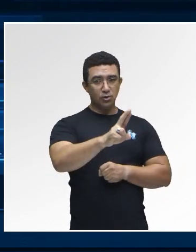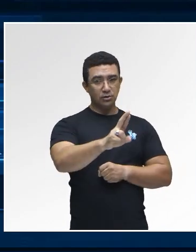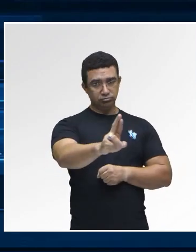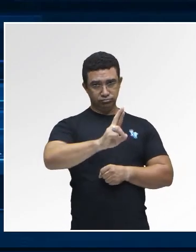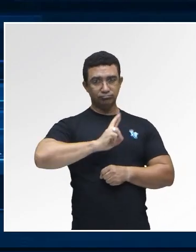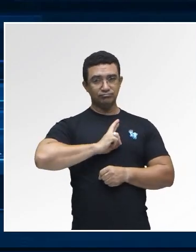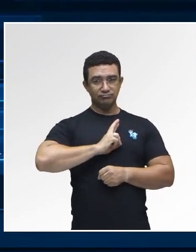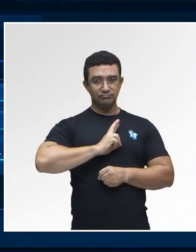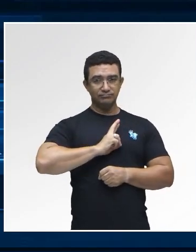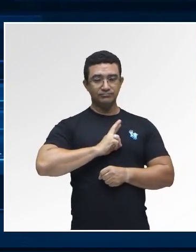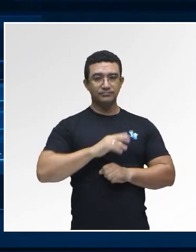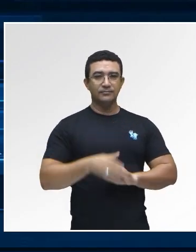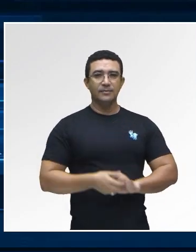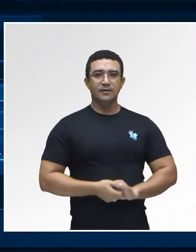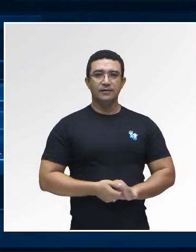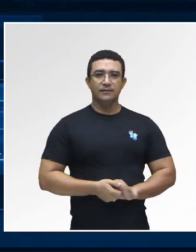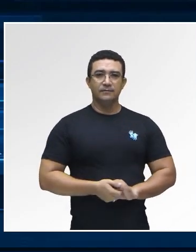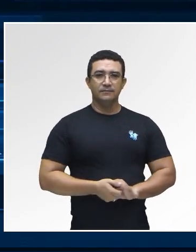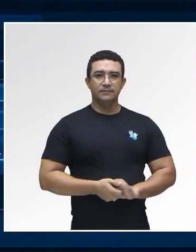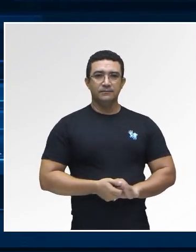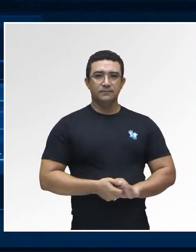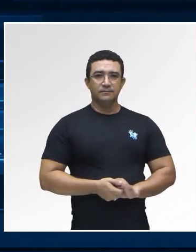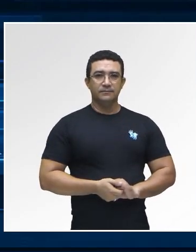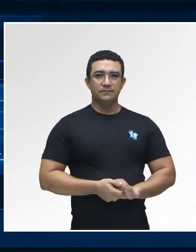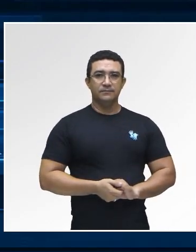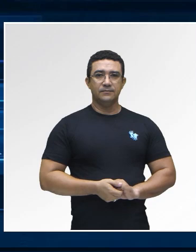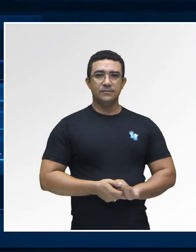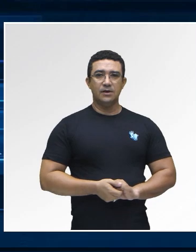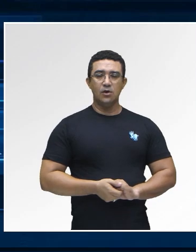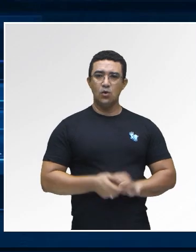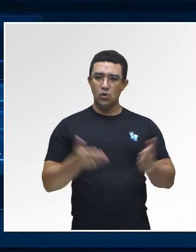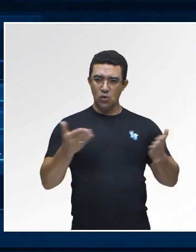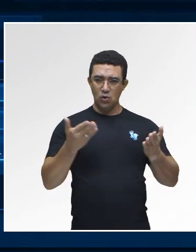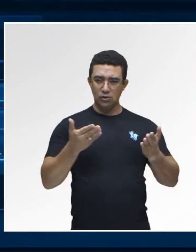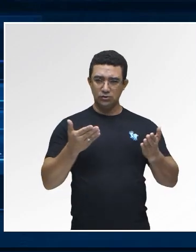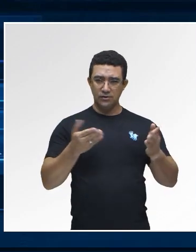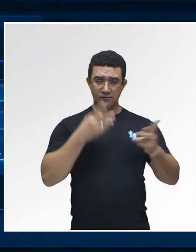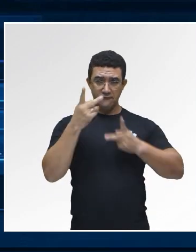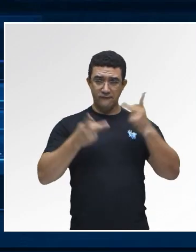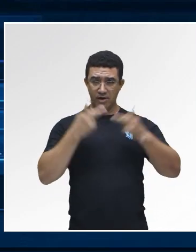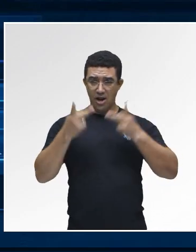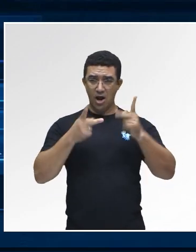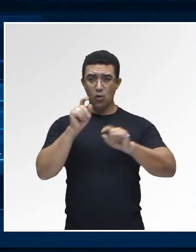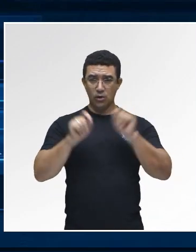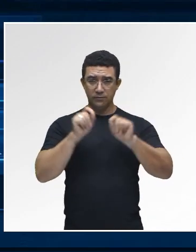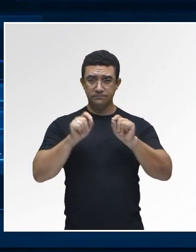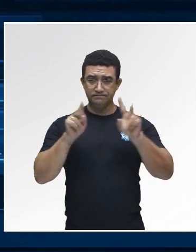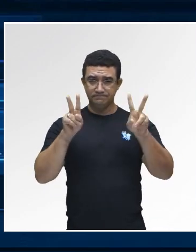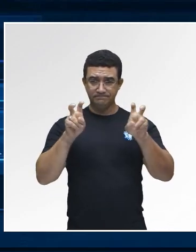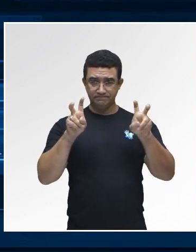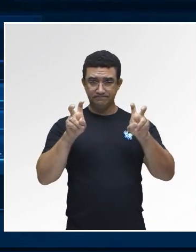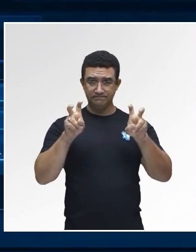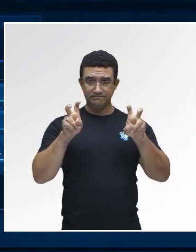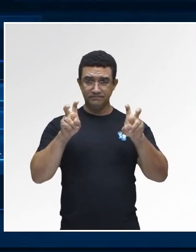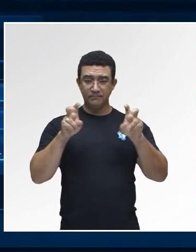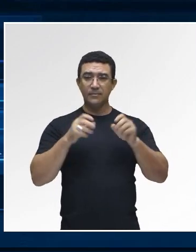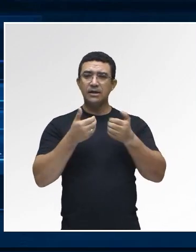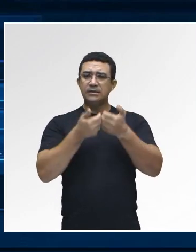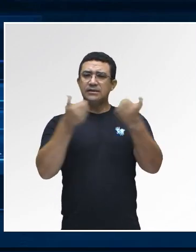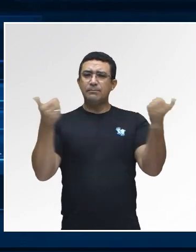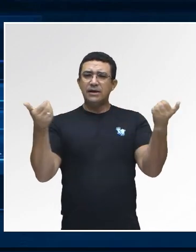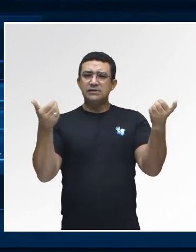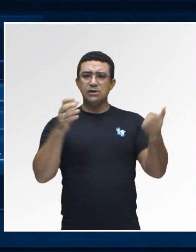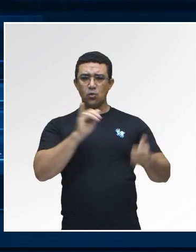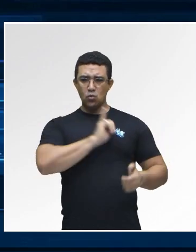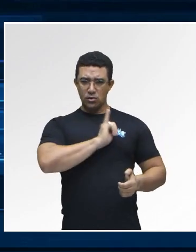nossa aula. Então, vamos lá? Queridos, nós vamos falar agora sobre essa desagregação do Império